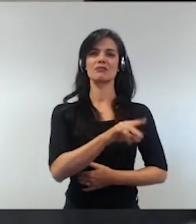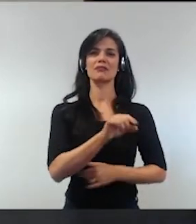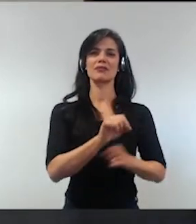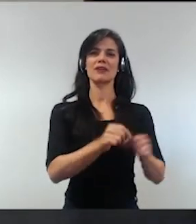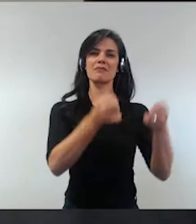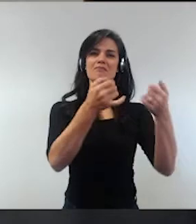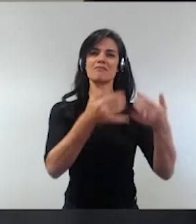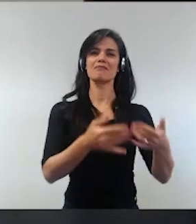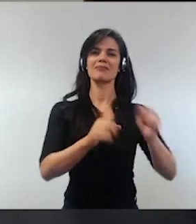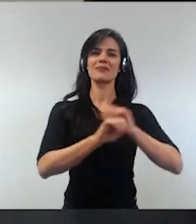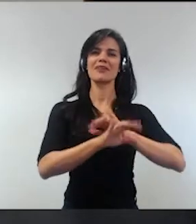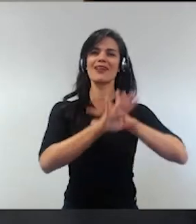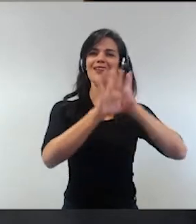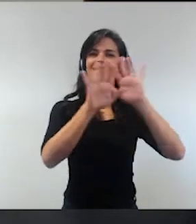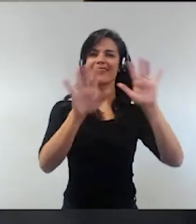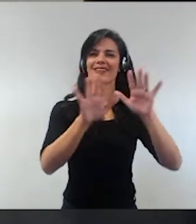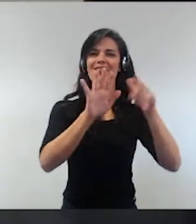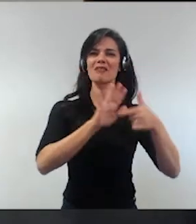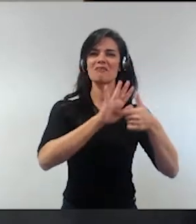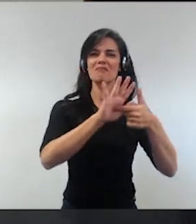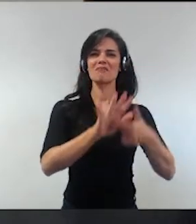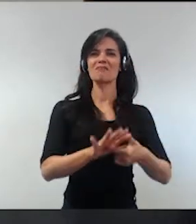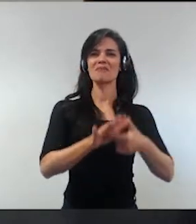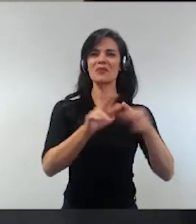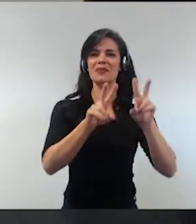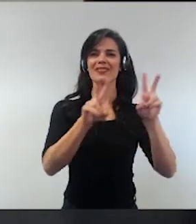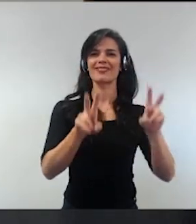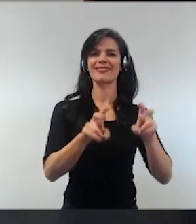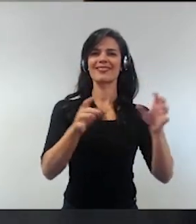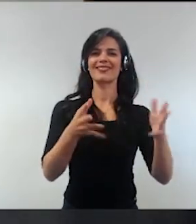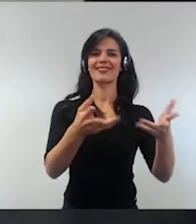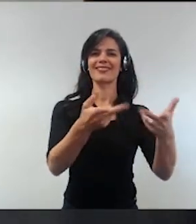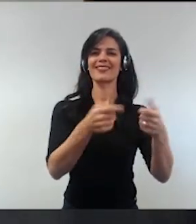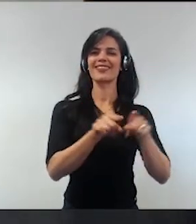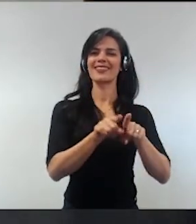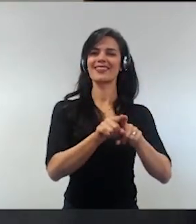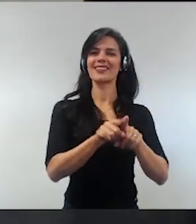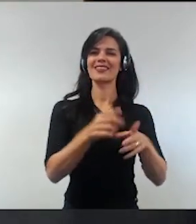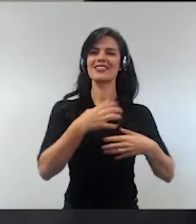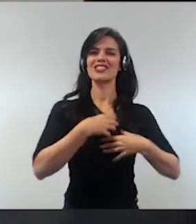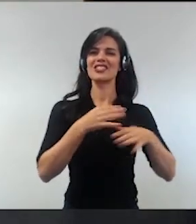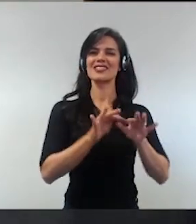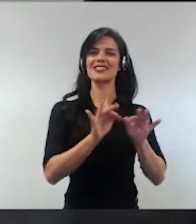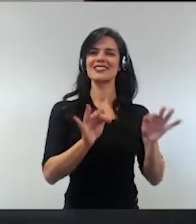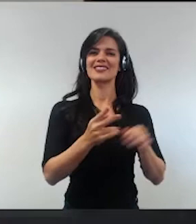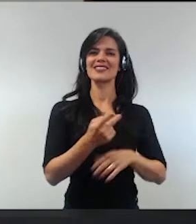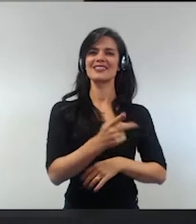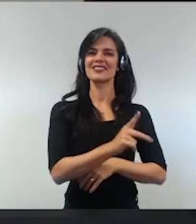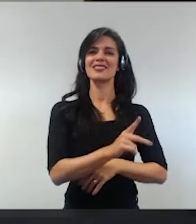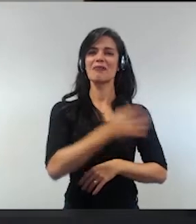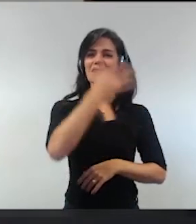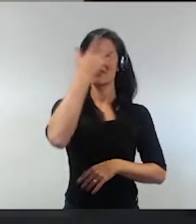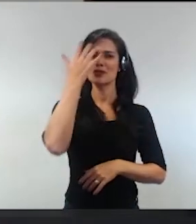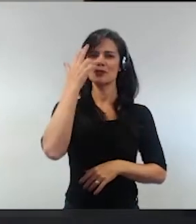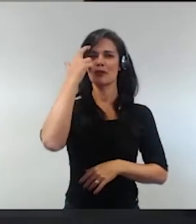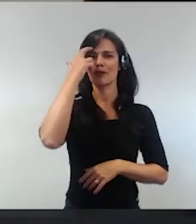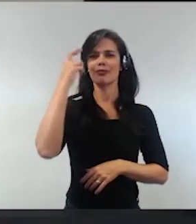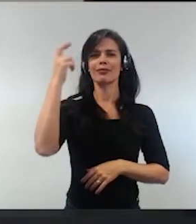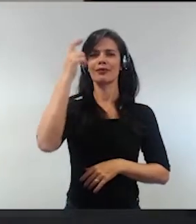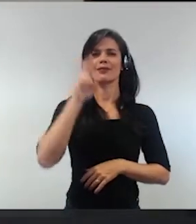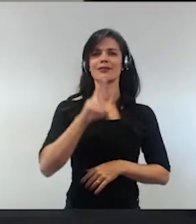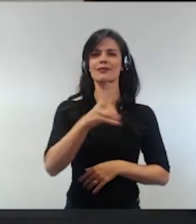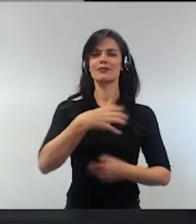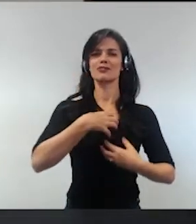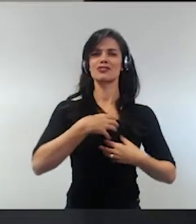esse brilho, não é? E com essa simplicidade que é própria dos sábios para todos nós.